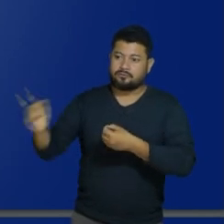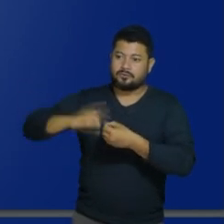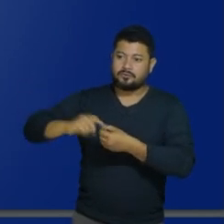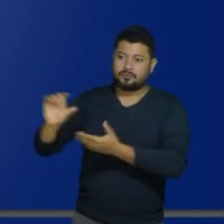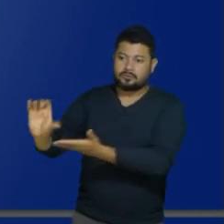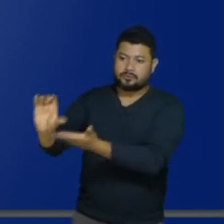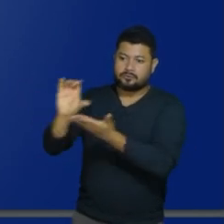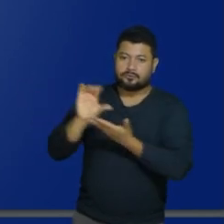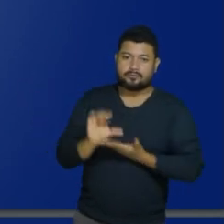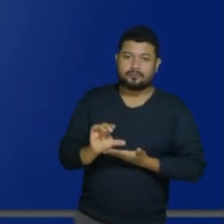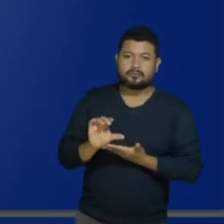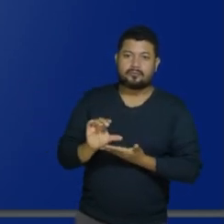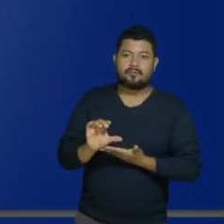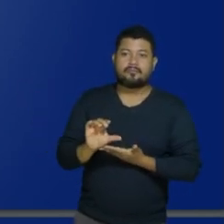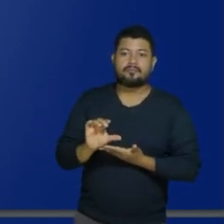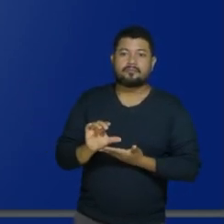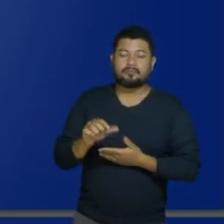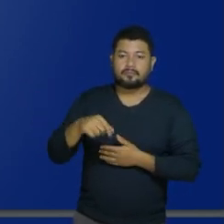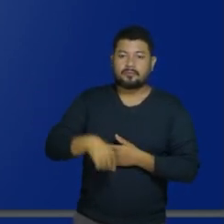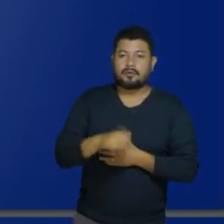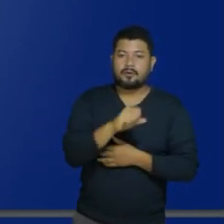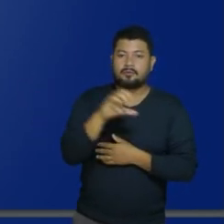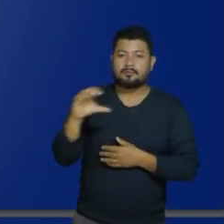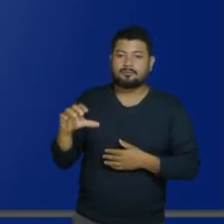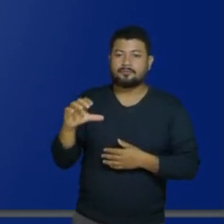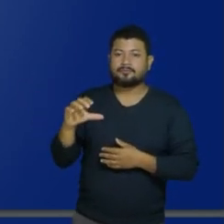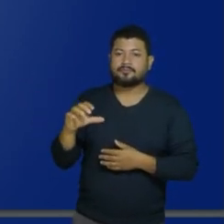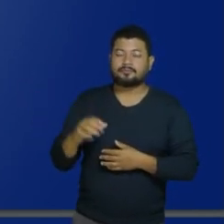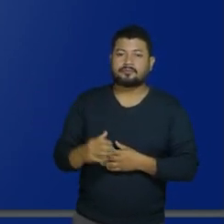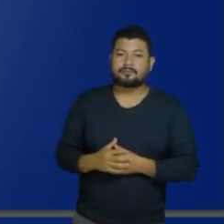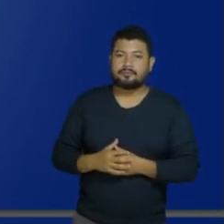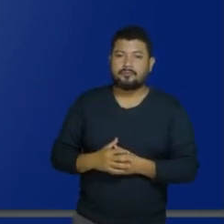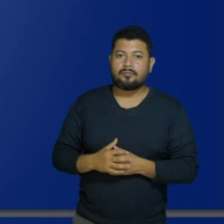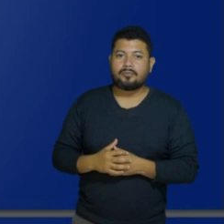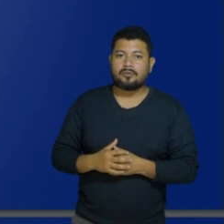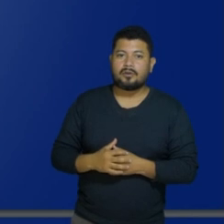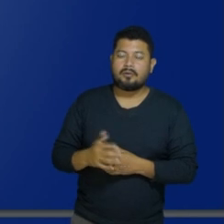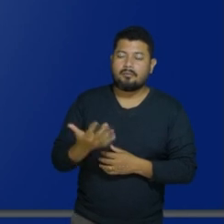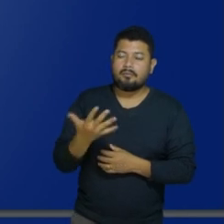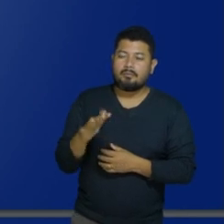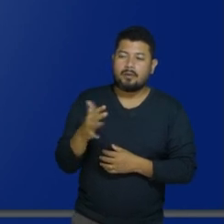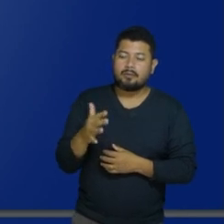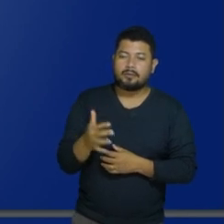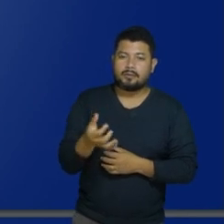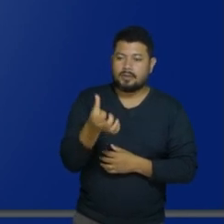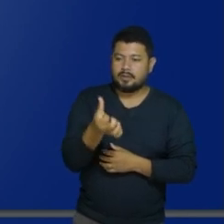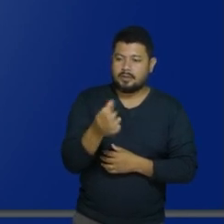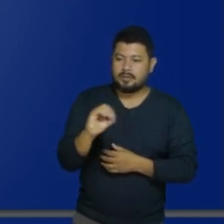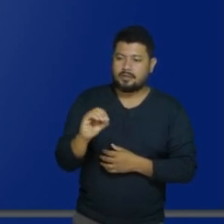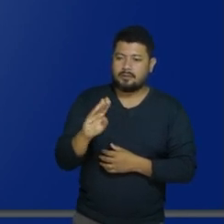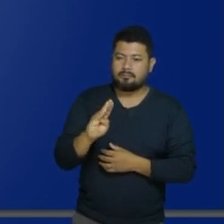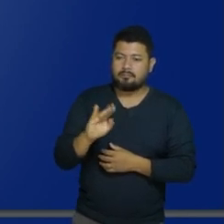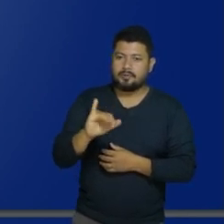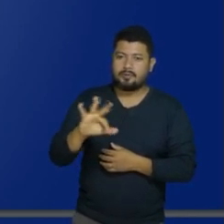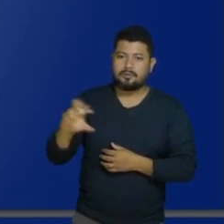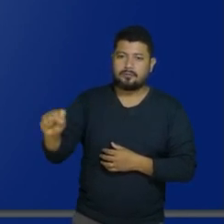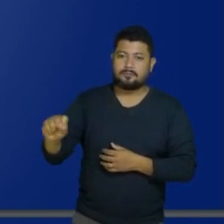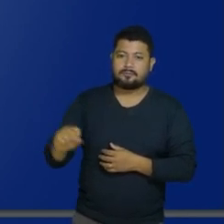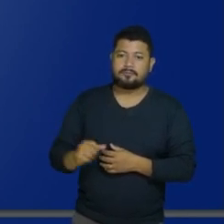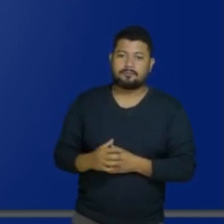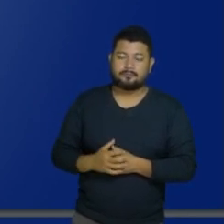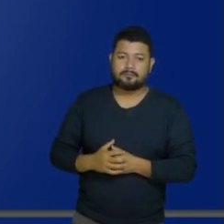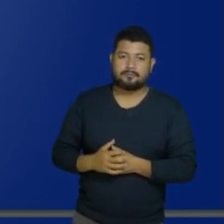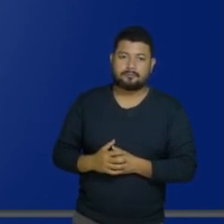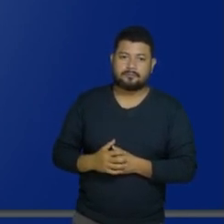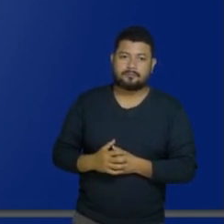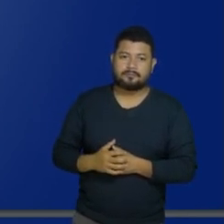Catarina, dos 419 bilhões, pouco mais de 60 bilhões. Algo em torno